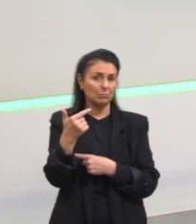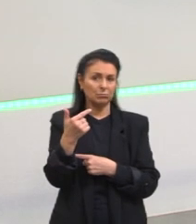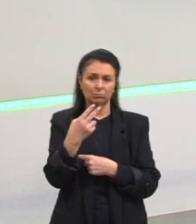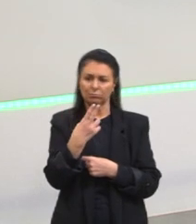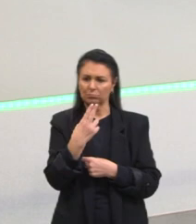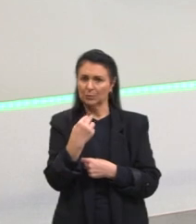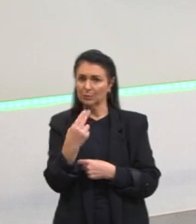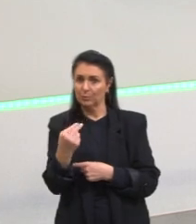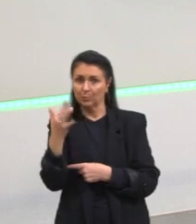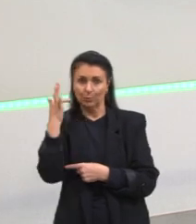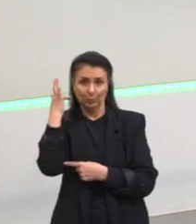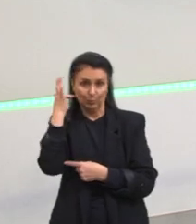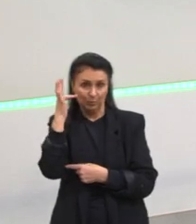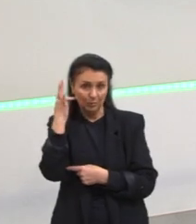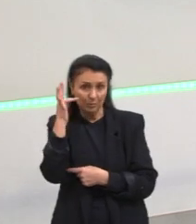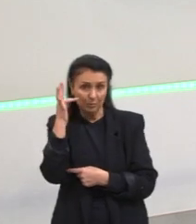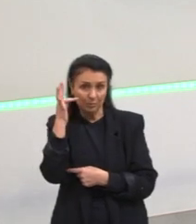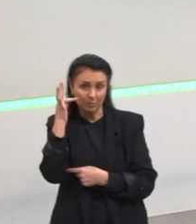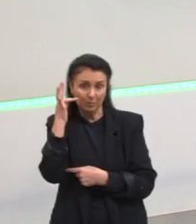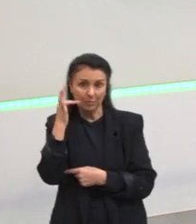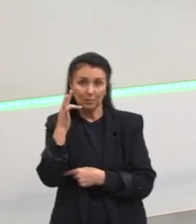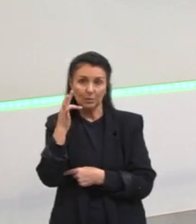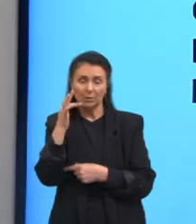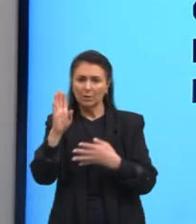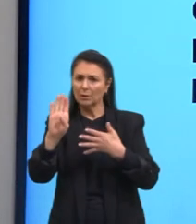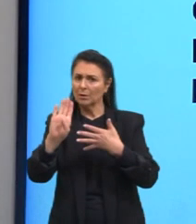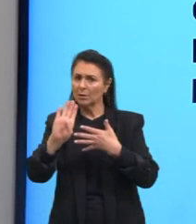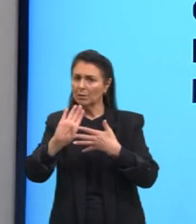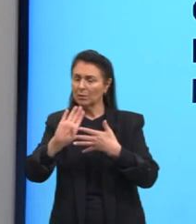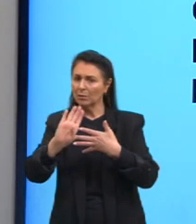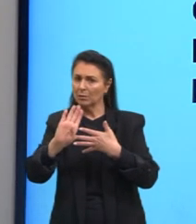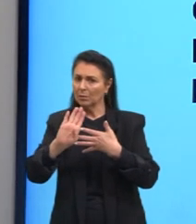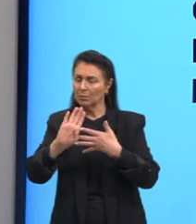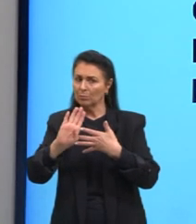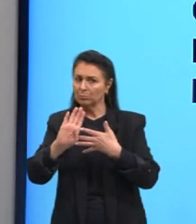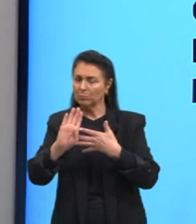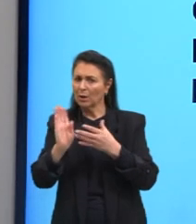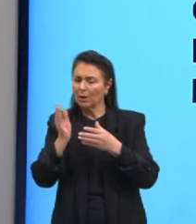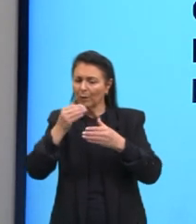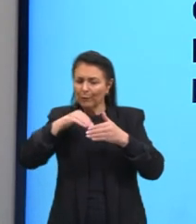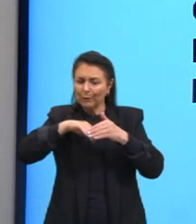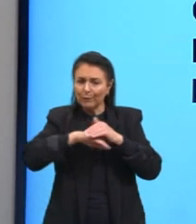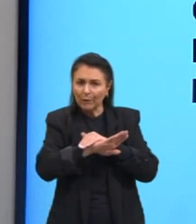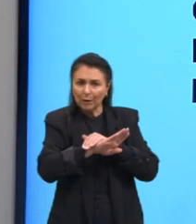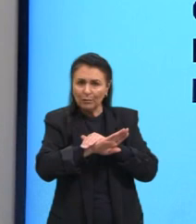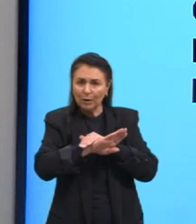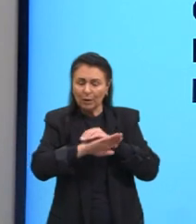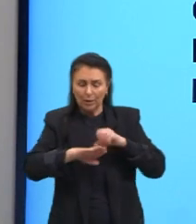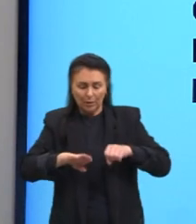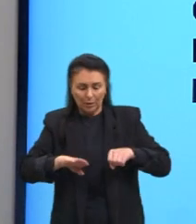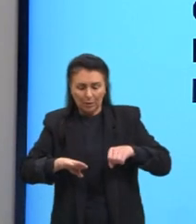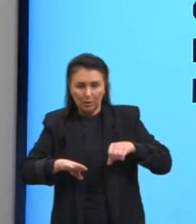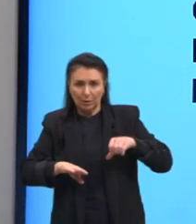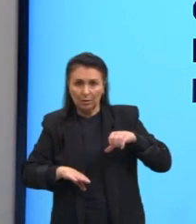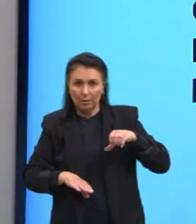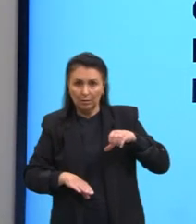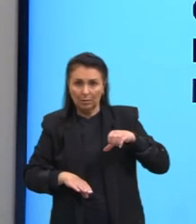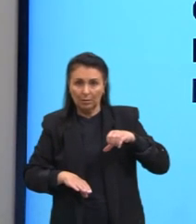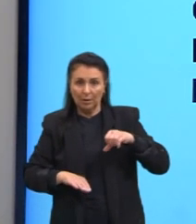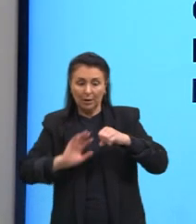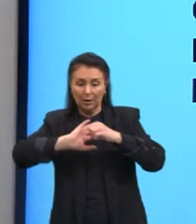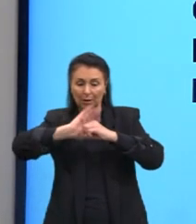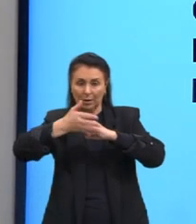para o fruto Oi bê reserva para o embrião ser revestimento para